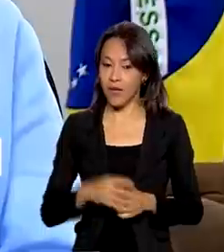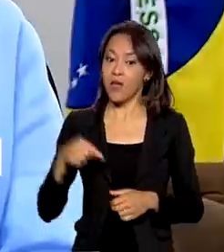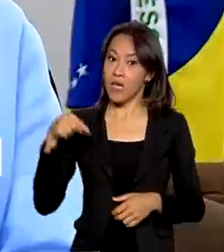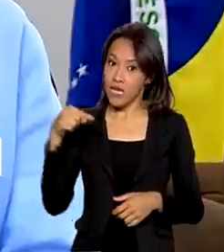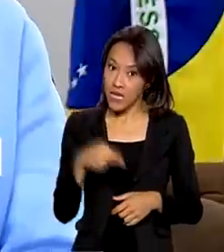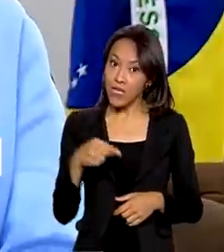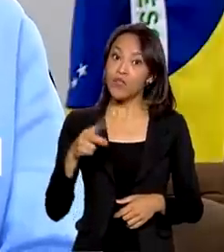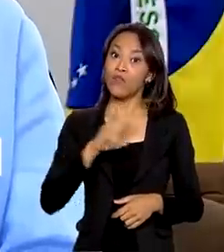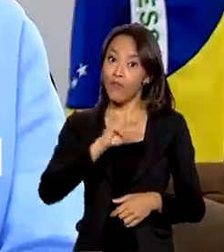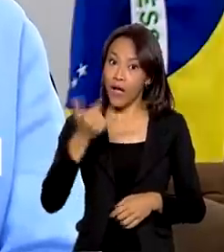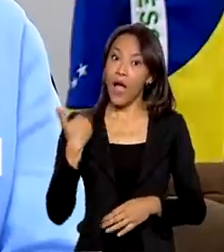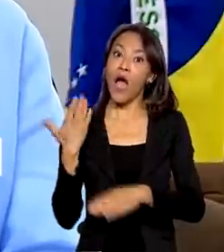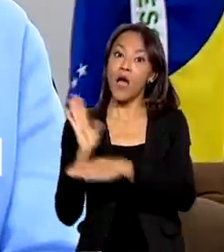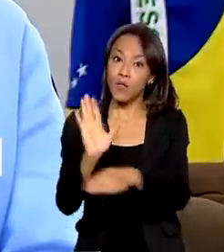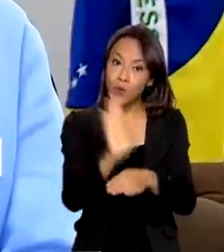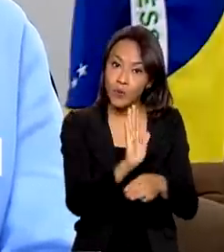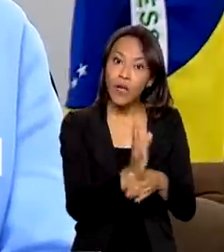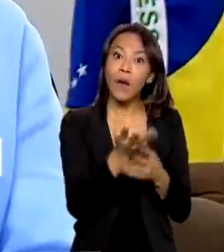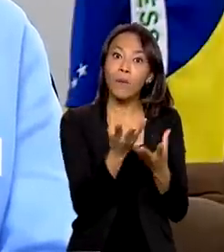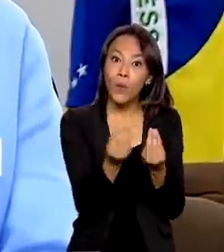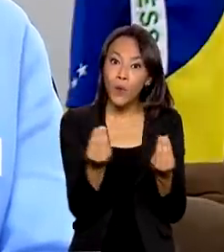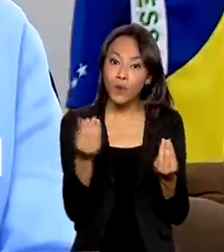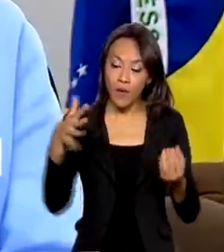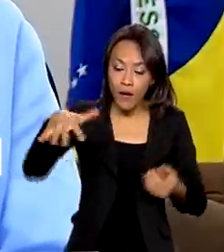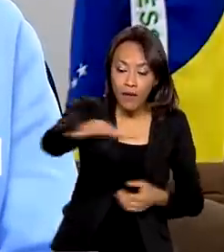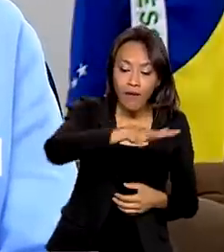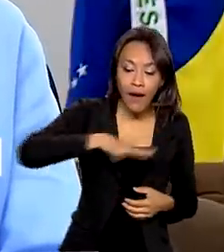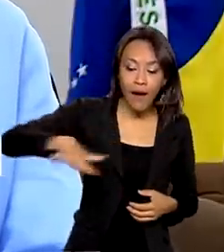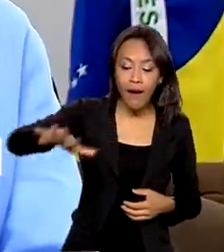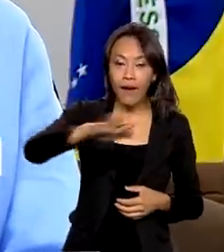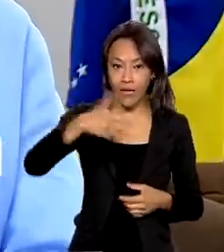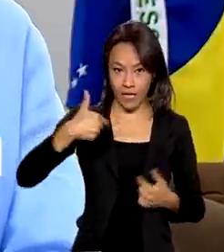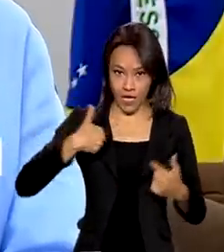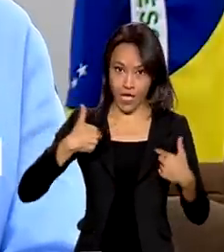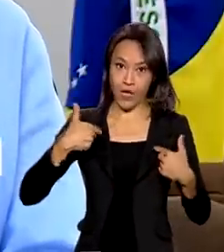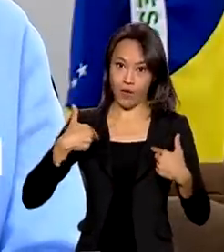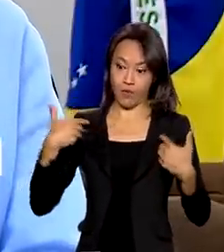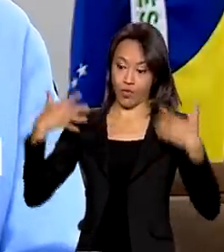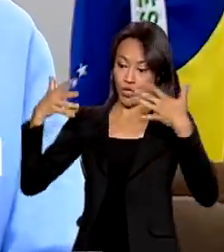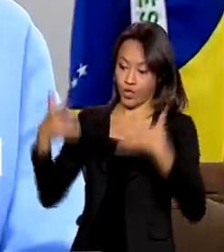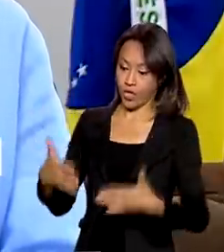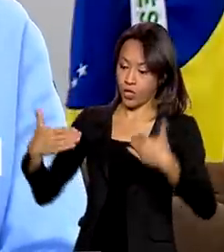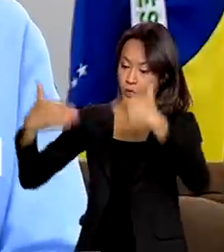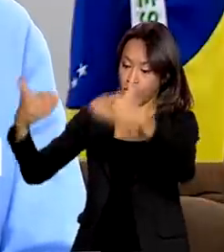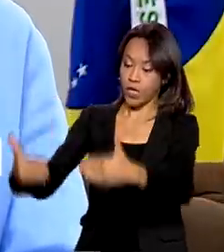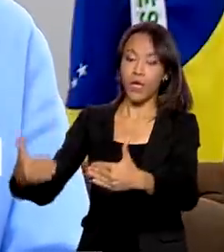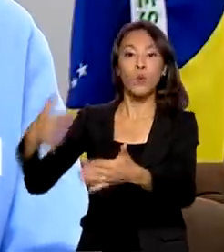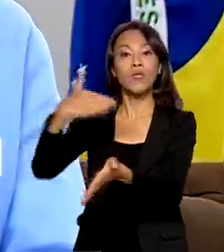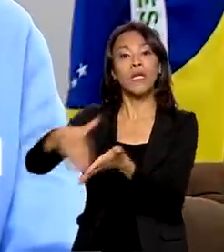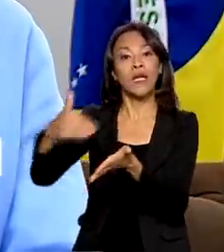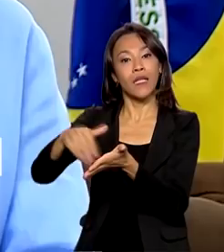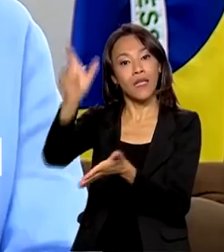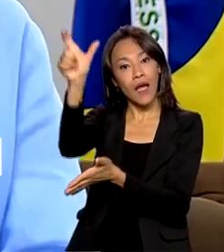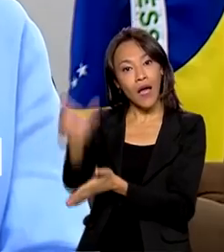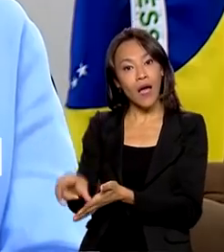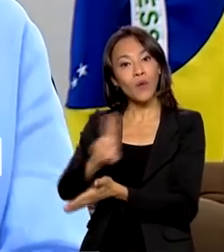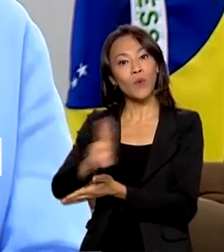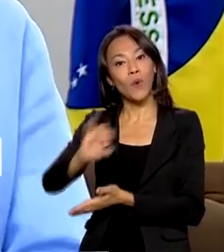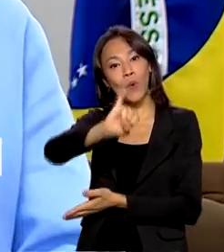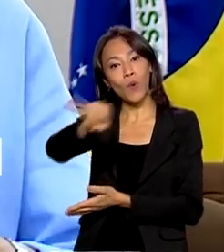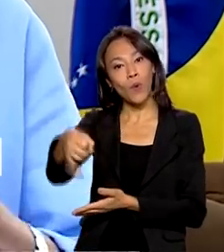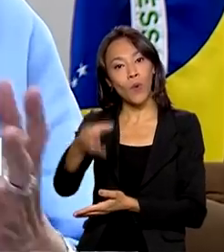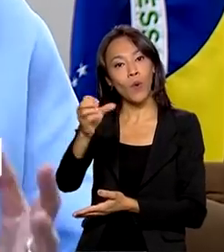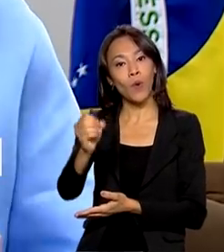vai ajudar e muito esse é um setor que quando nós chegamos aqui o e o nosso secretário Jorge teve